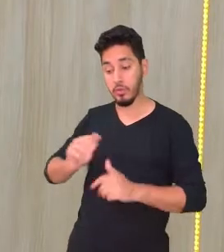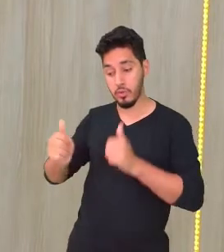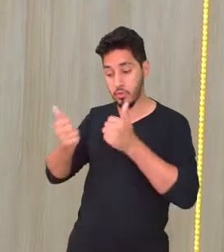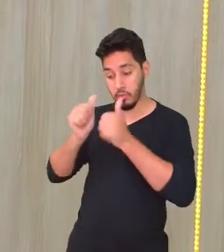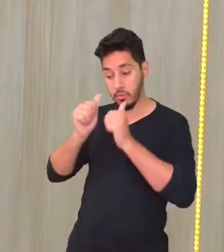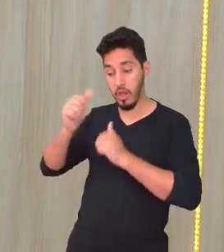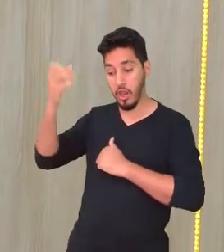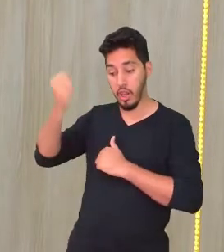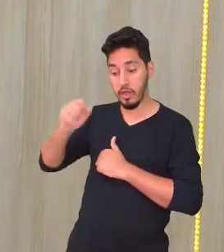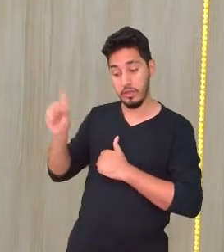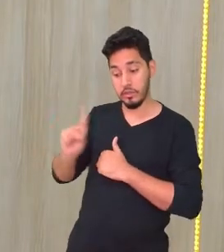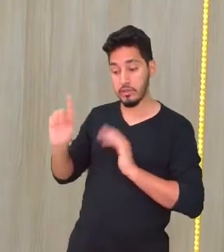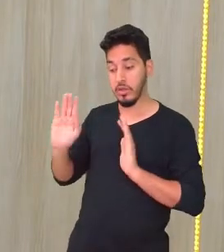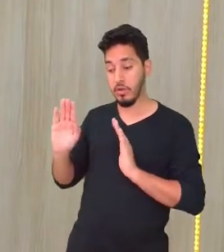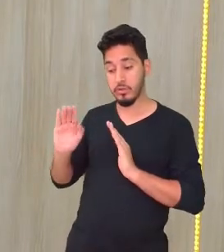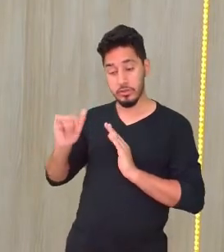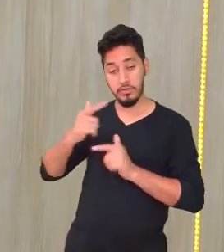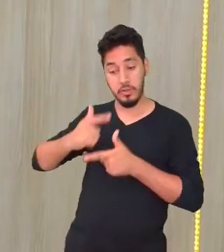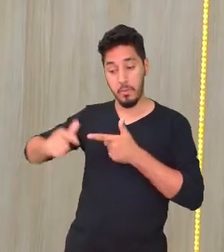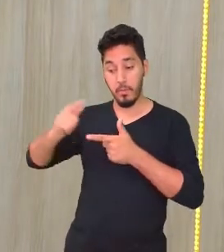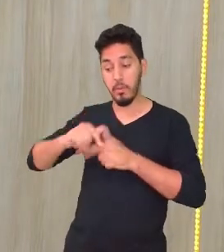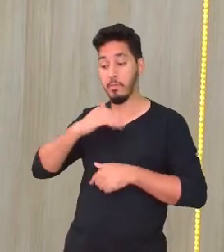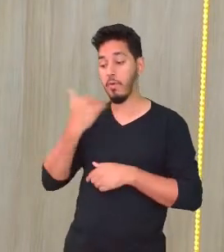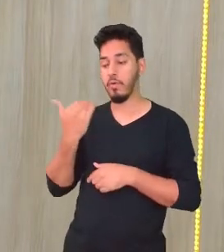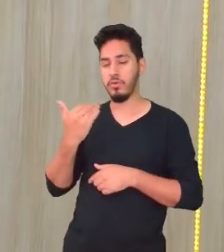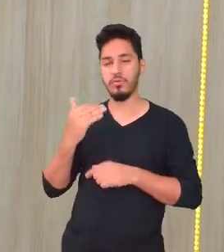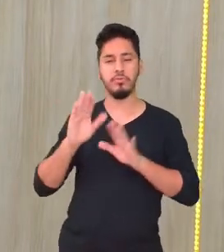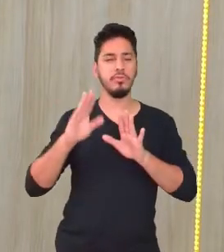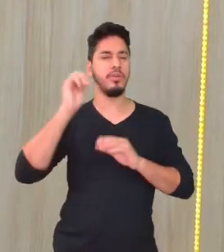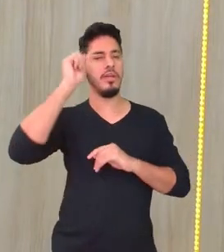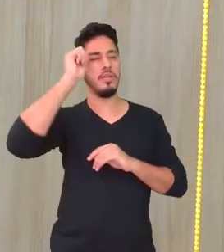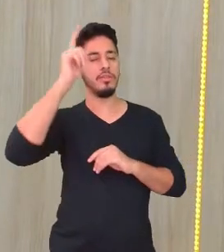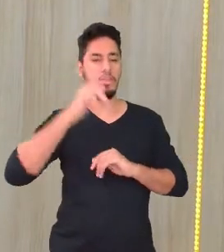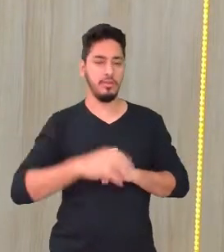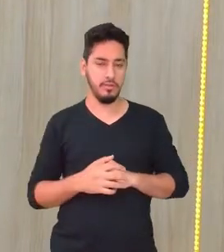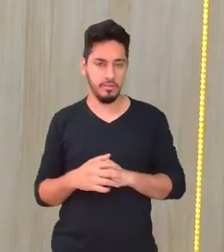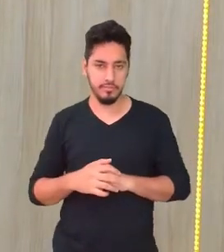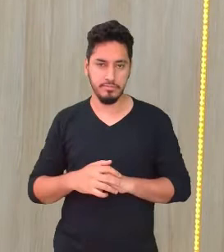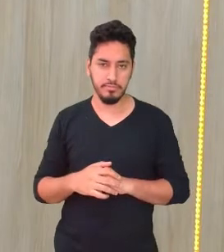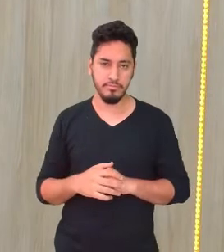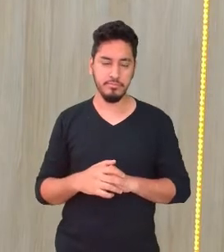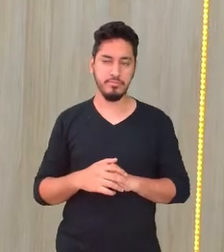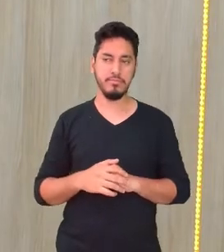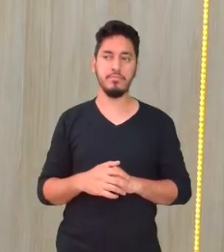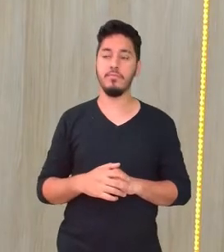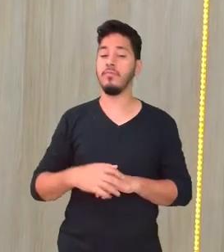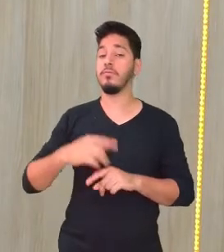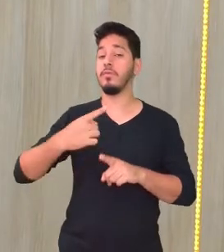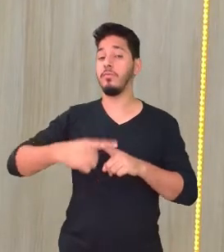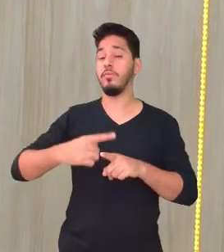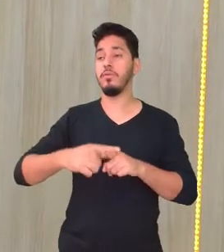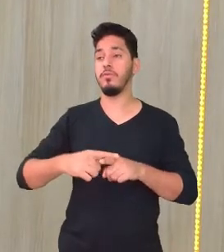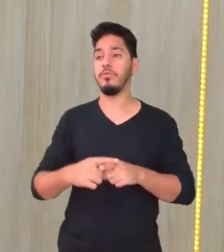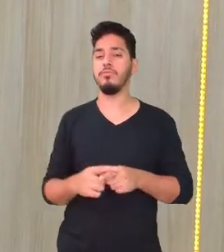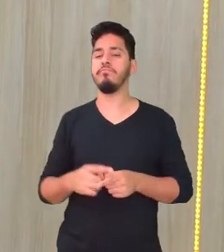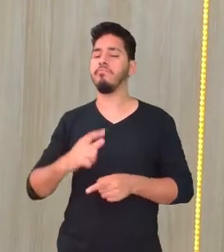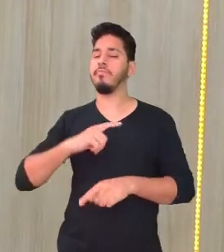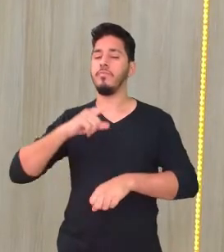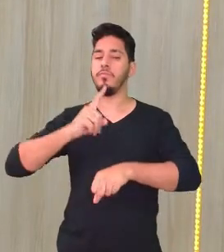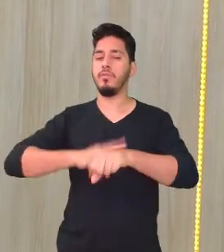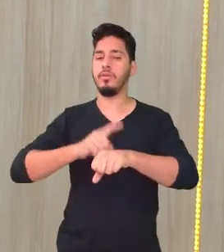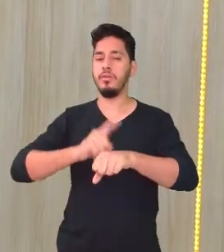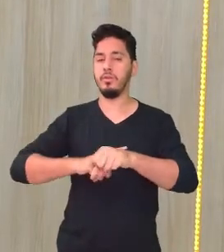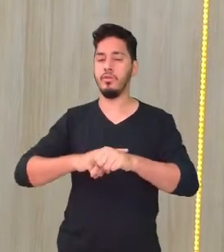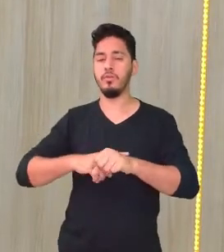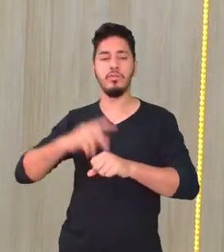ter um problema e você pode morrer. Mas qual era a ideia, né? A ideia disso, né? Porque durante um período